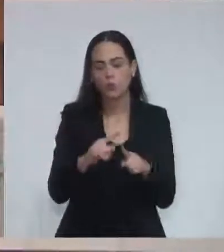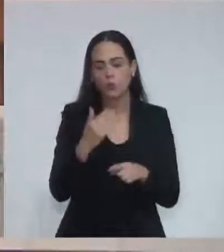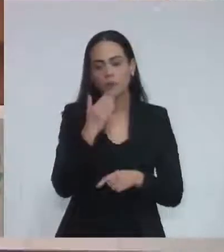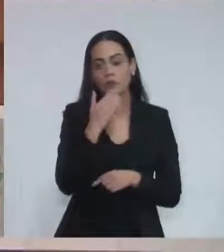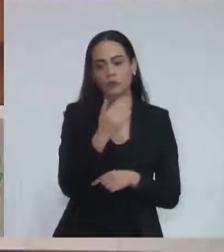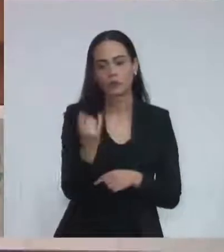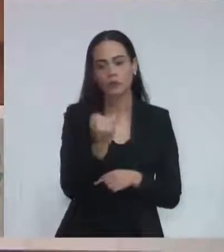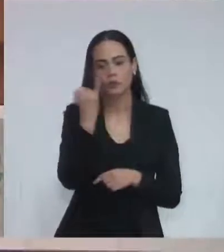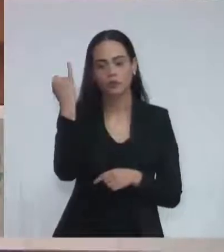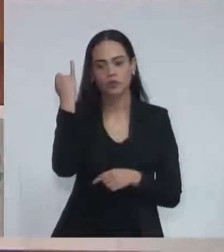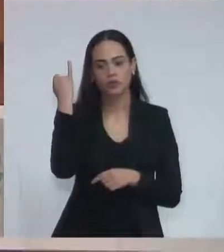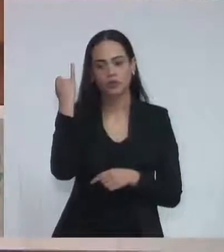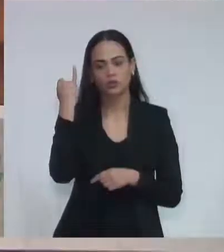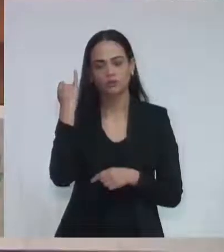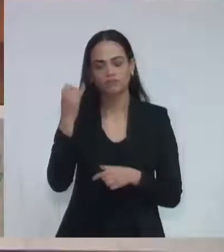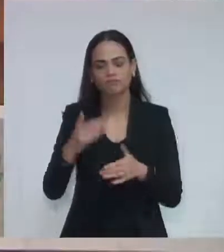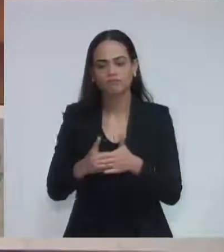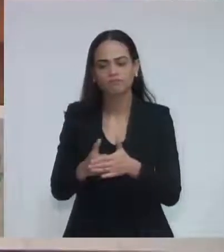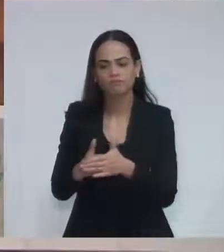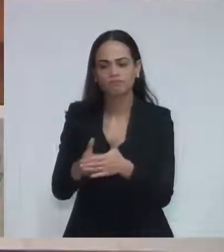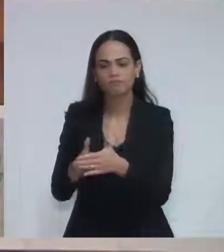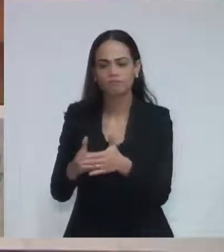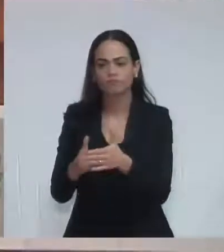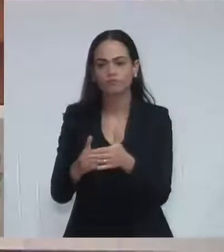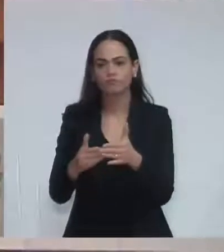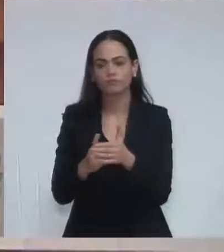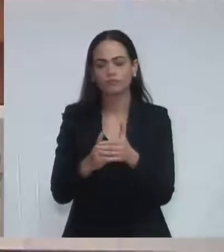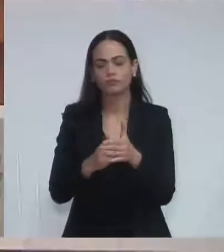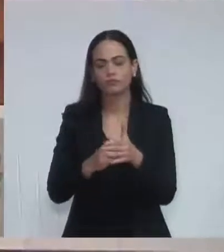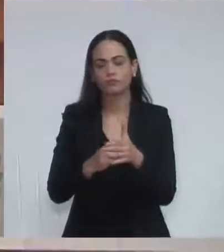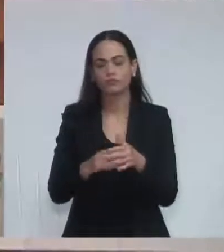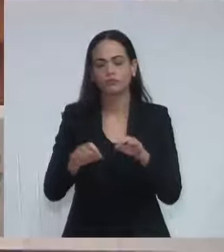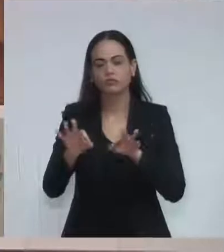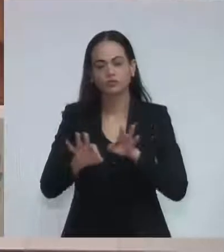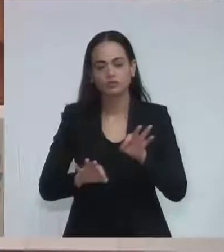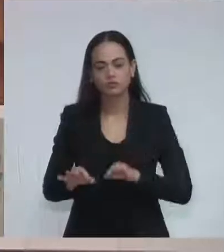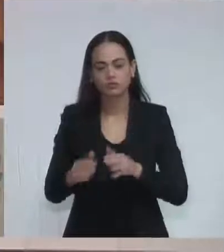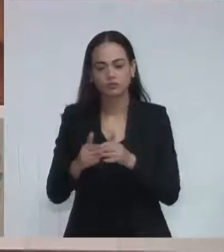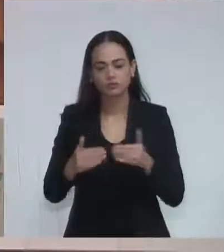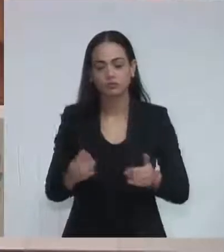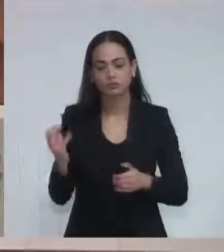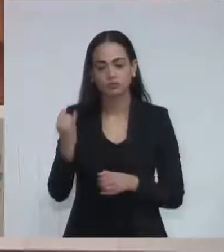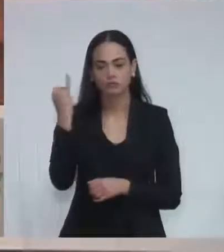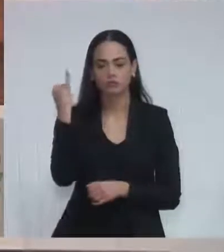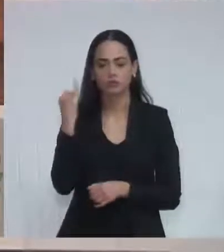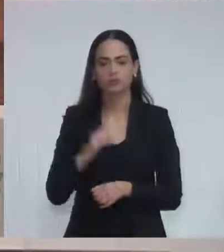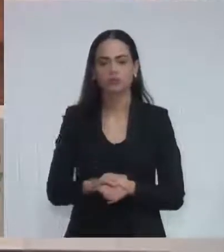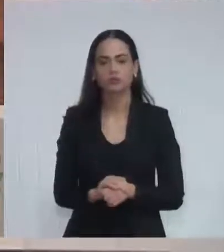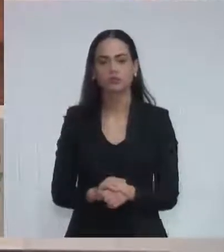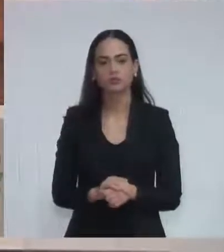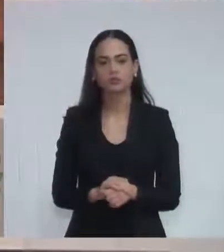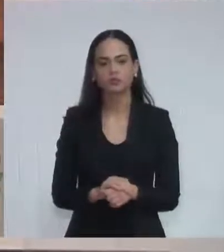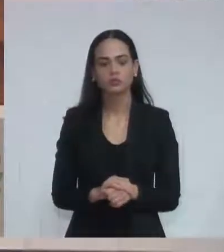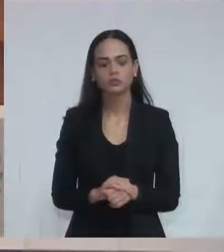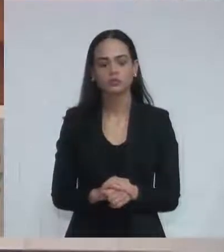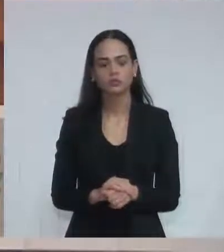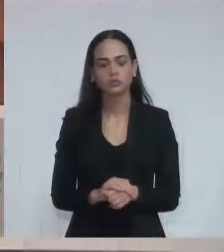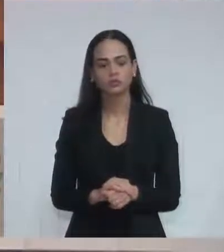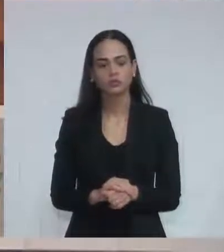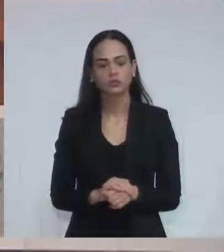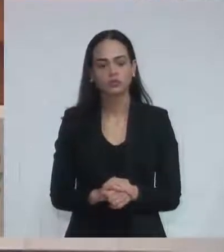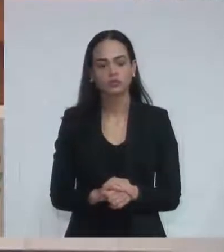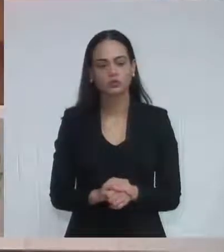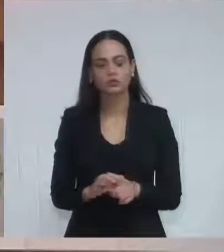se tornasse oficial. Atacam, dessa forma, a própria prerrogativa de voto. Alegaram improbidade administrativa